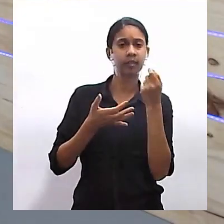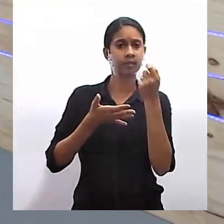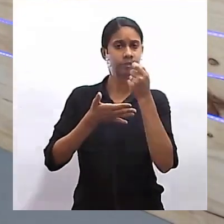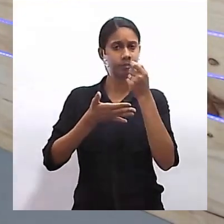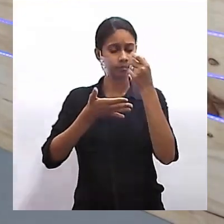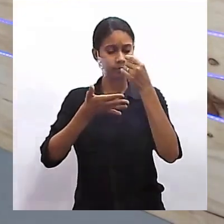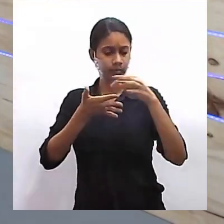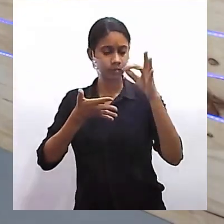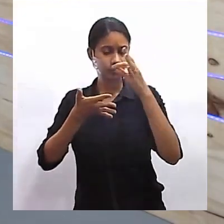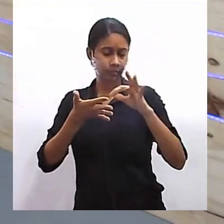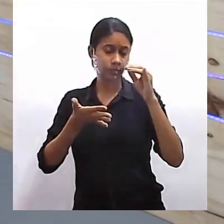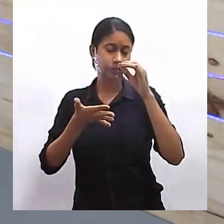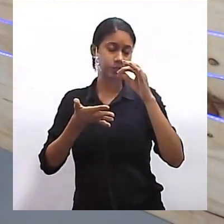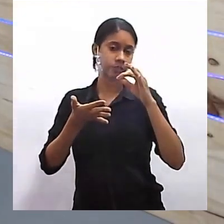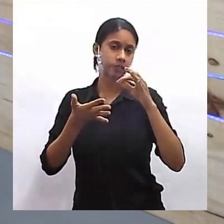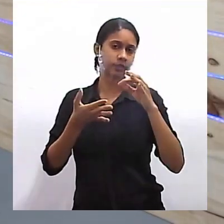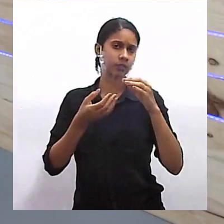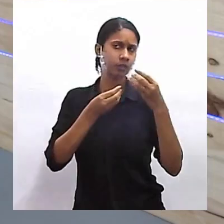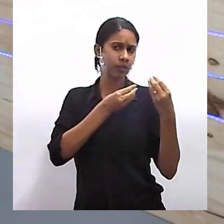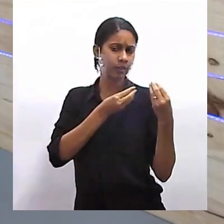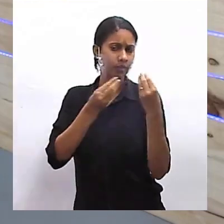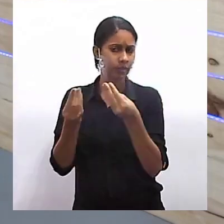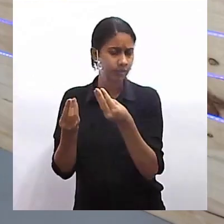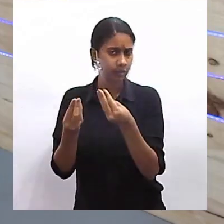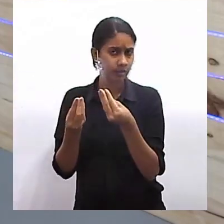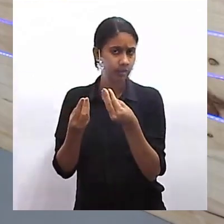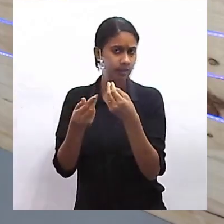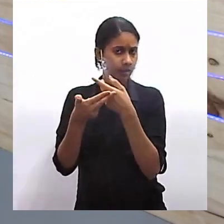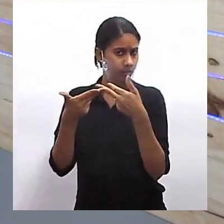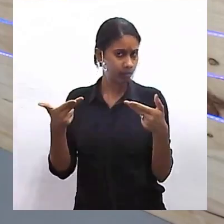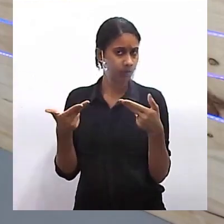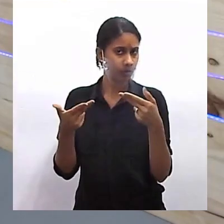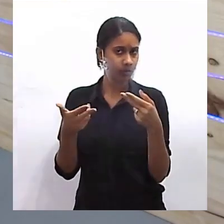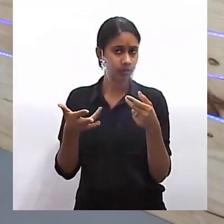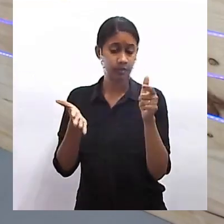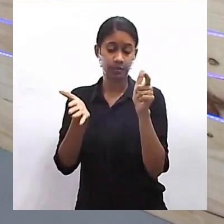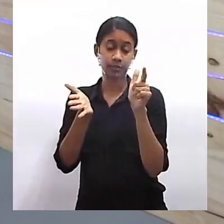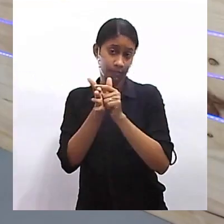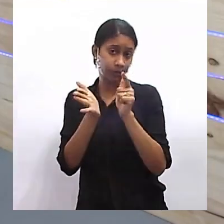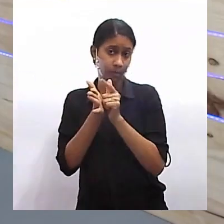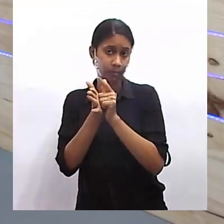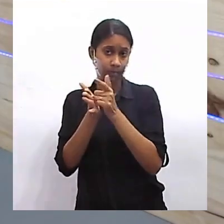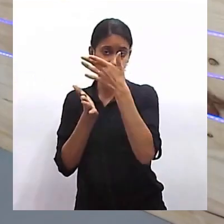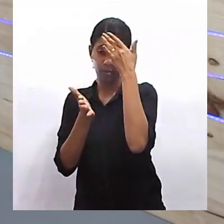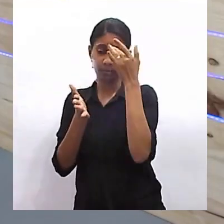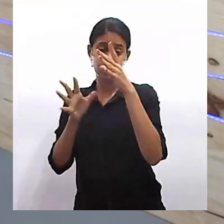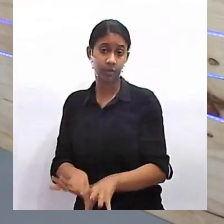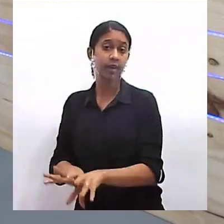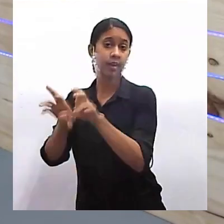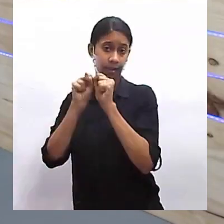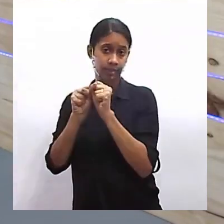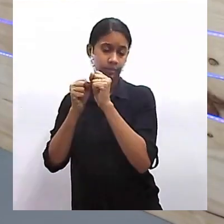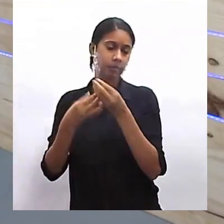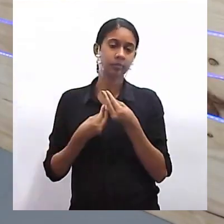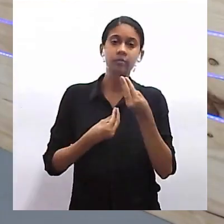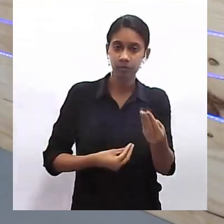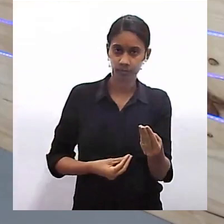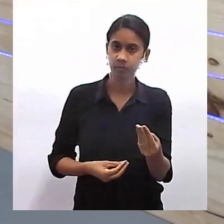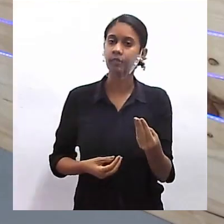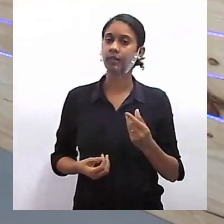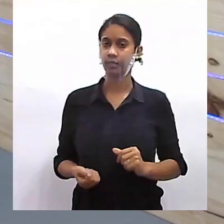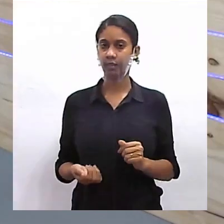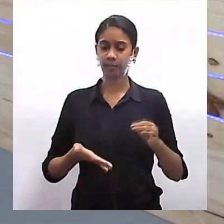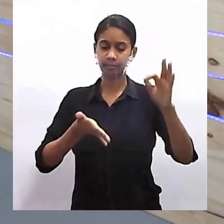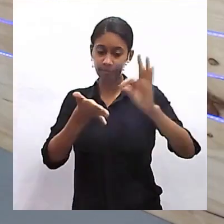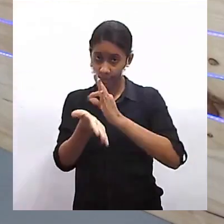entrega. Entendeu? Quando eu faço essa entrega, eu recebo um canhoto de alguém, de um cliente meu, que assinou